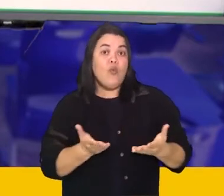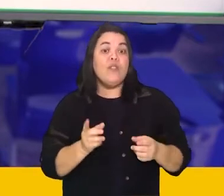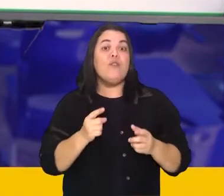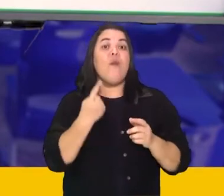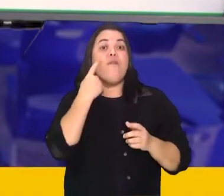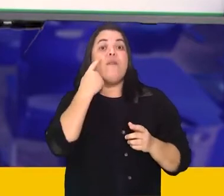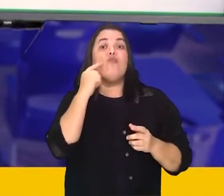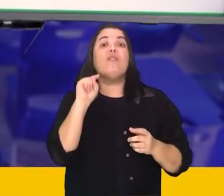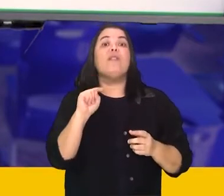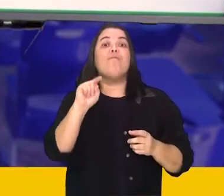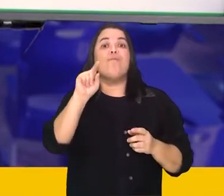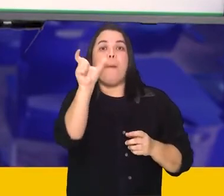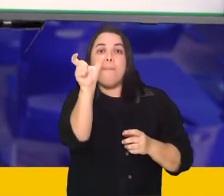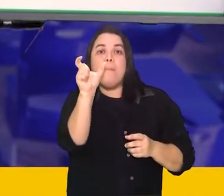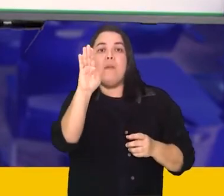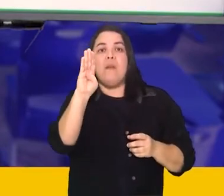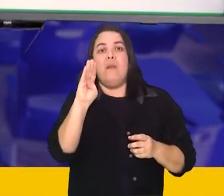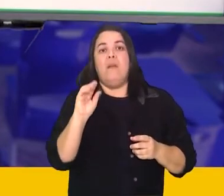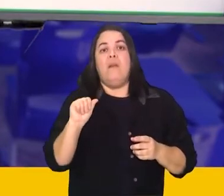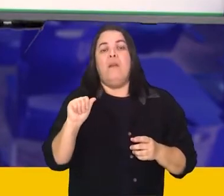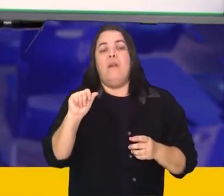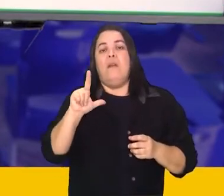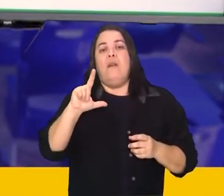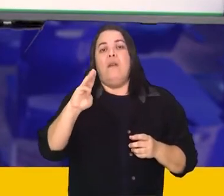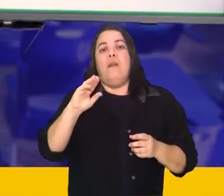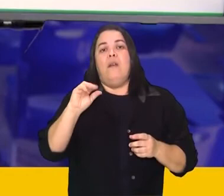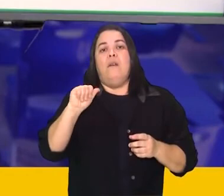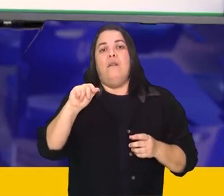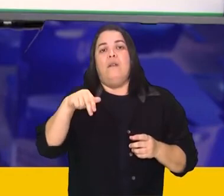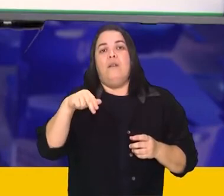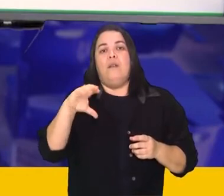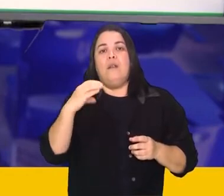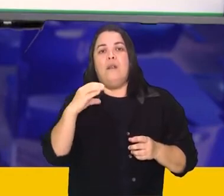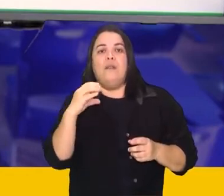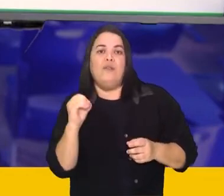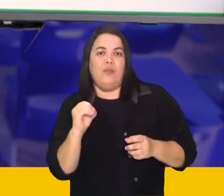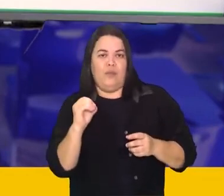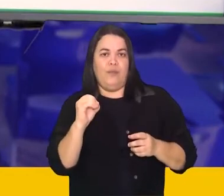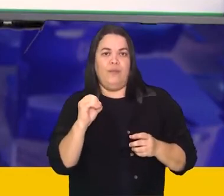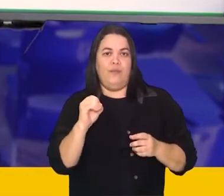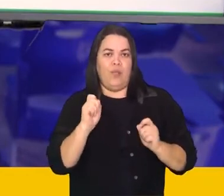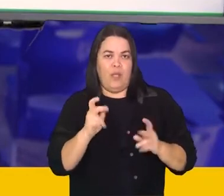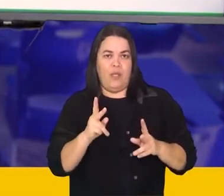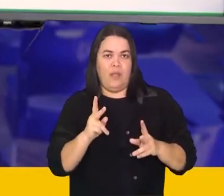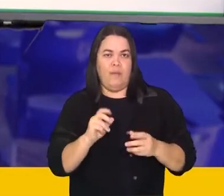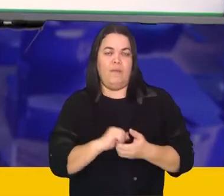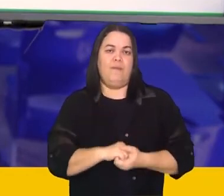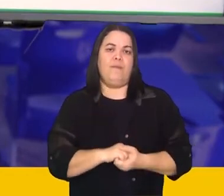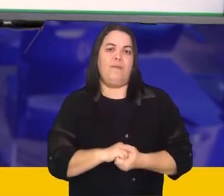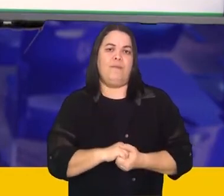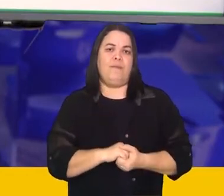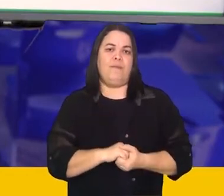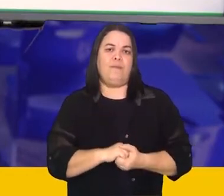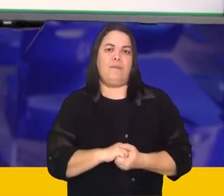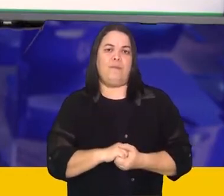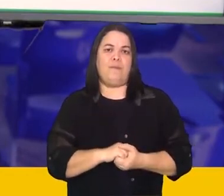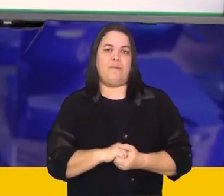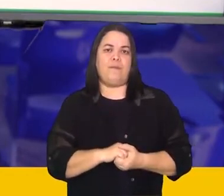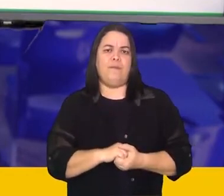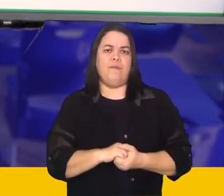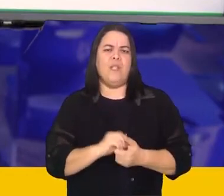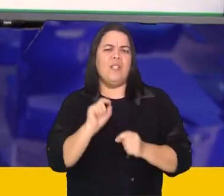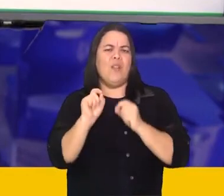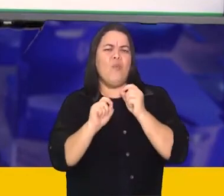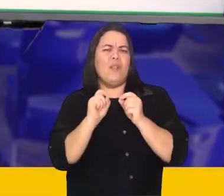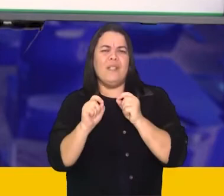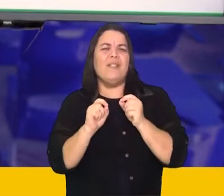palavra balanço, usada também com vários significados. Ok? Esse fenômeno da língua